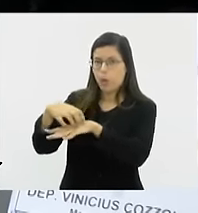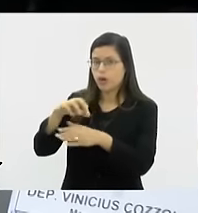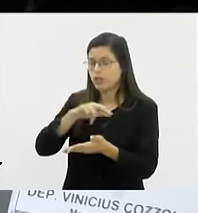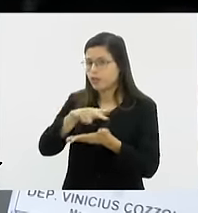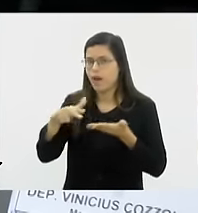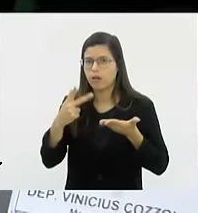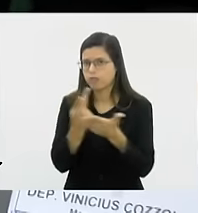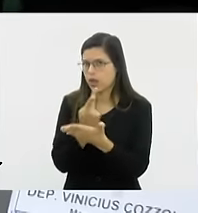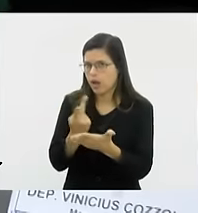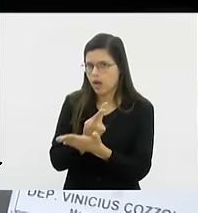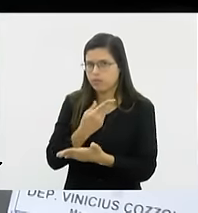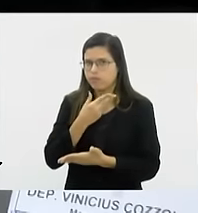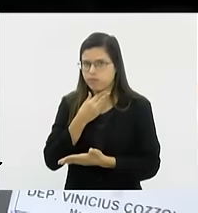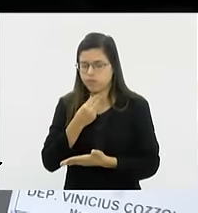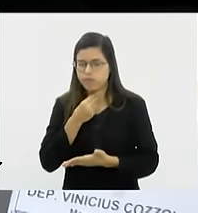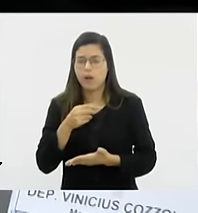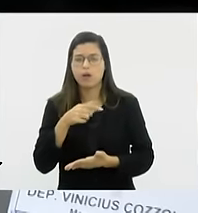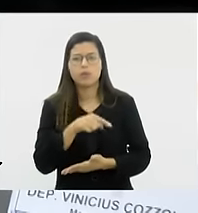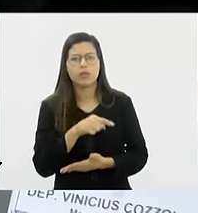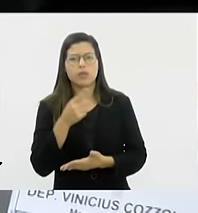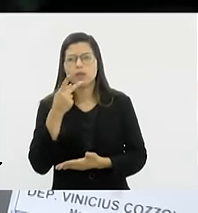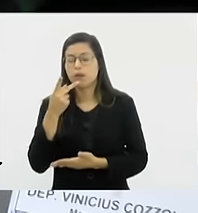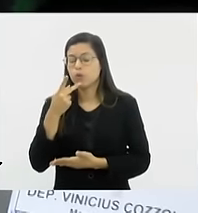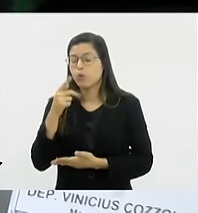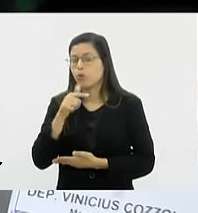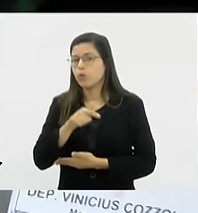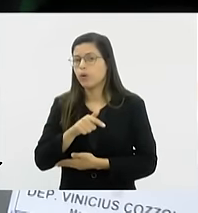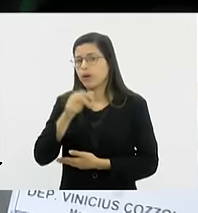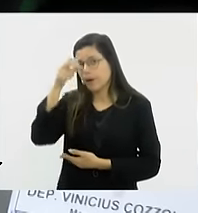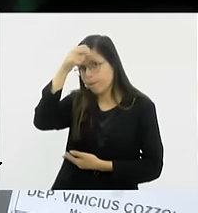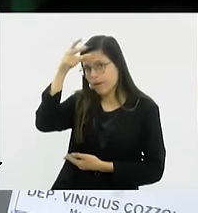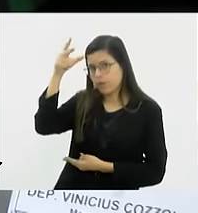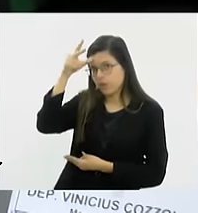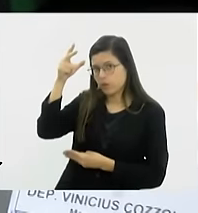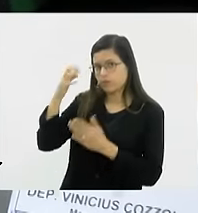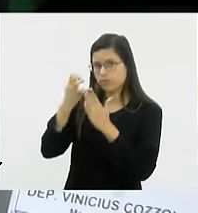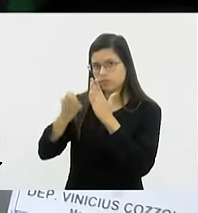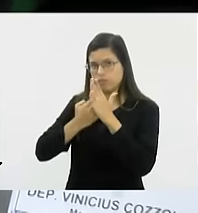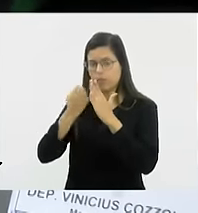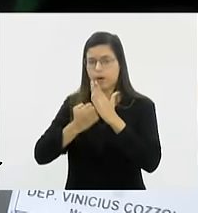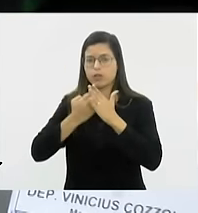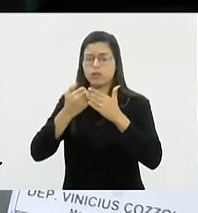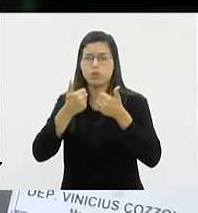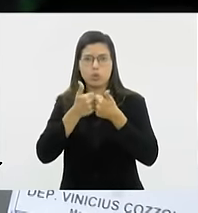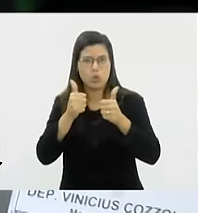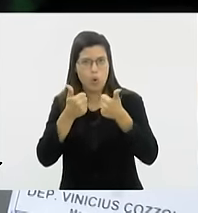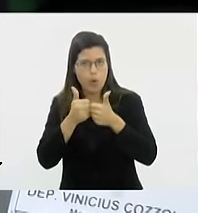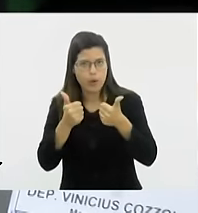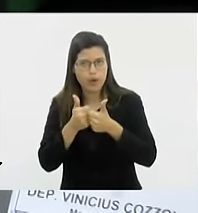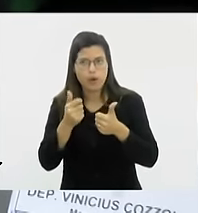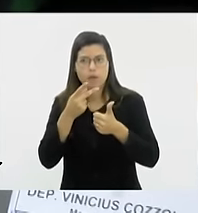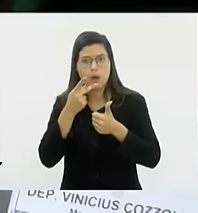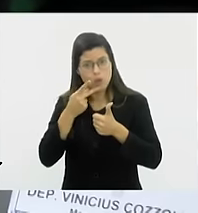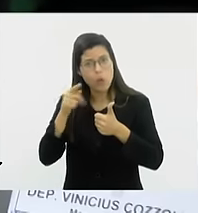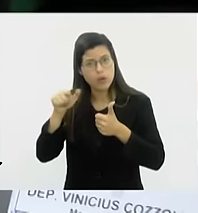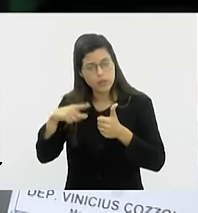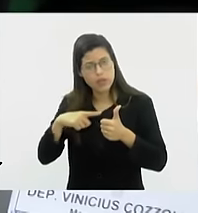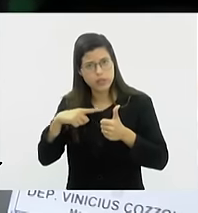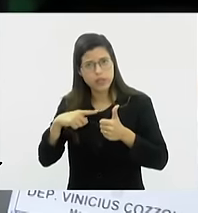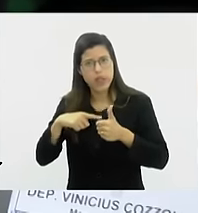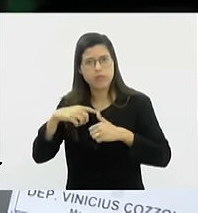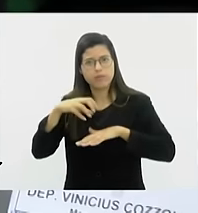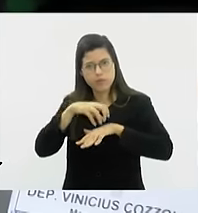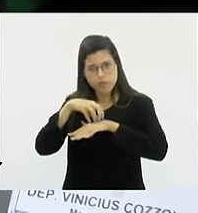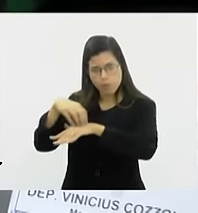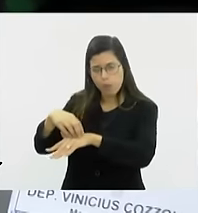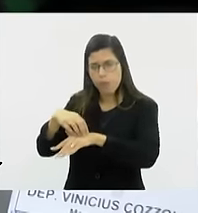fato, que as prefeituras e as empresas de ônibus relatam que lá tem transporte piratas. Mas o